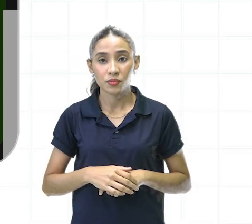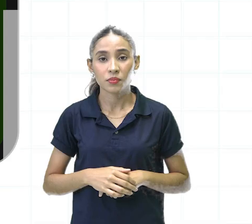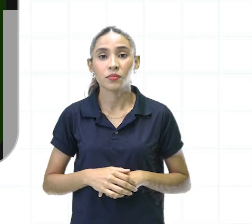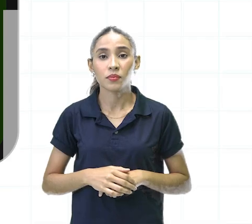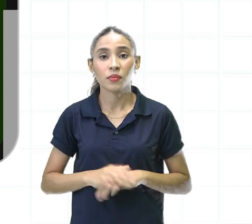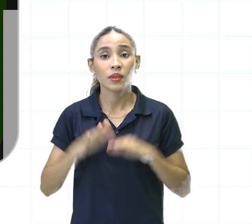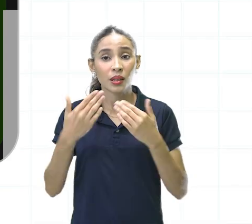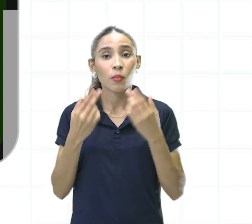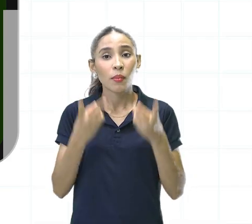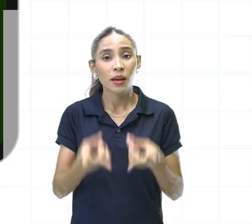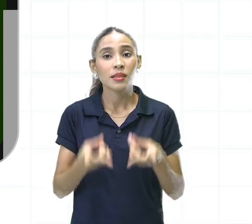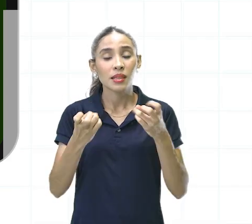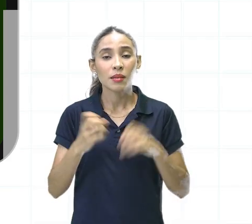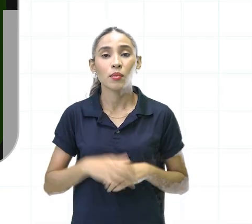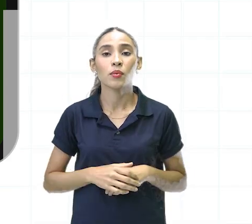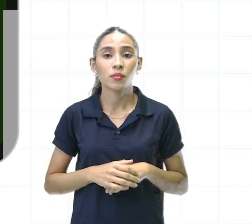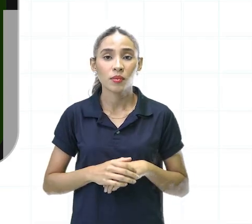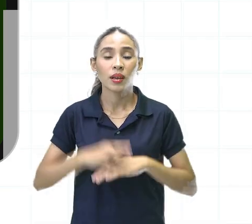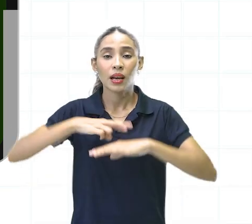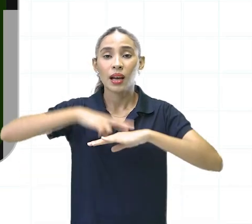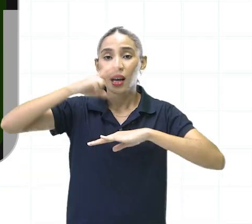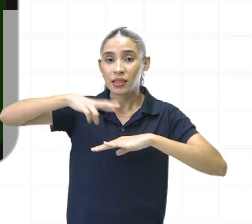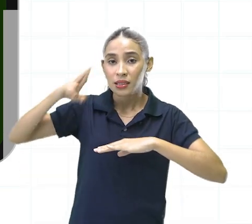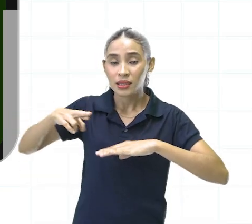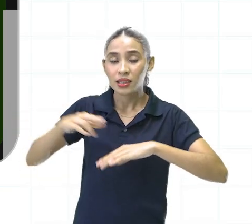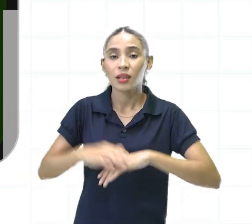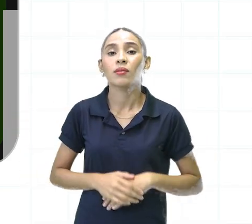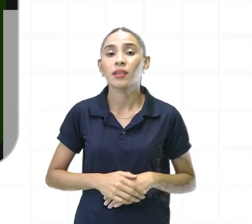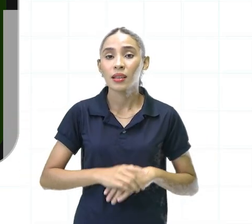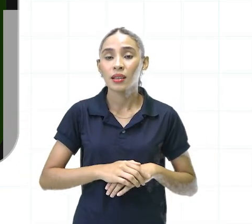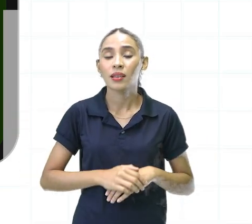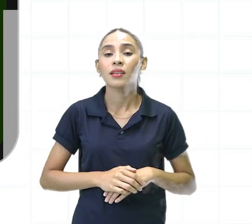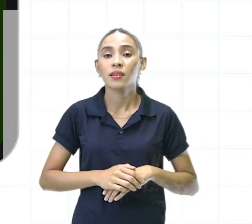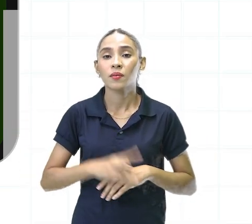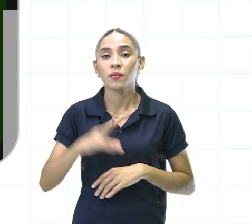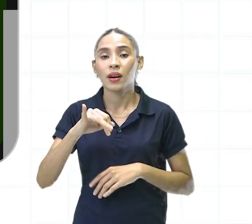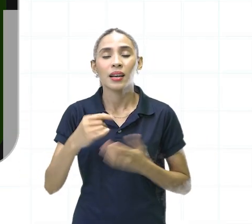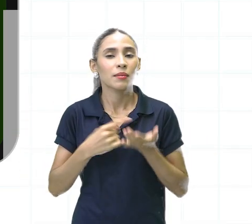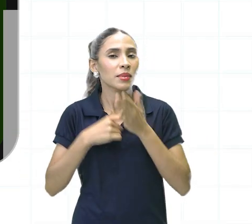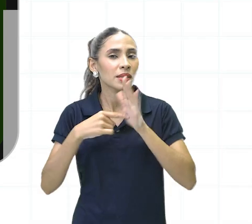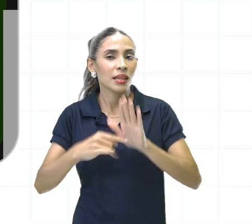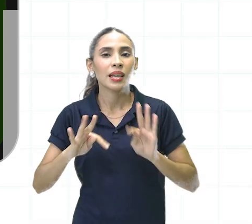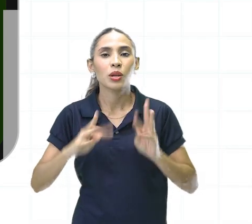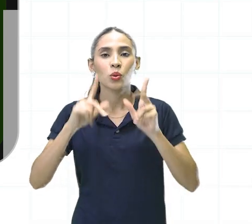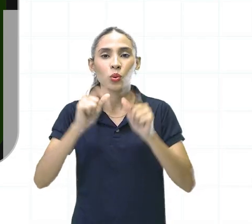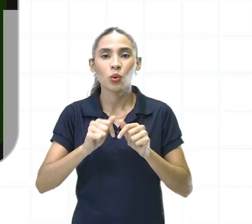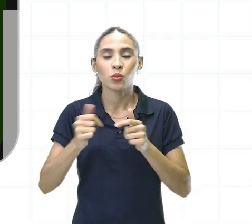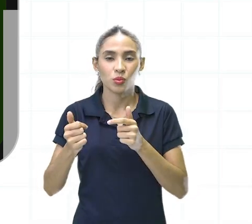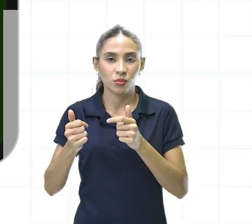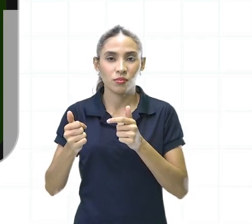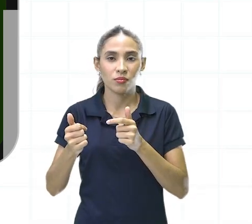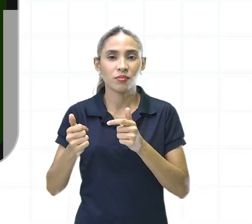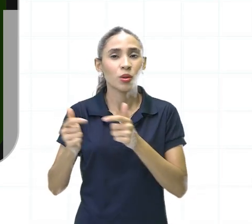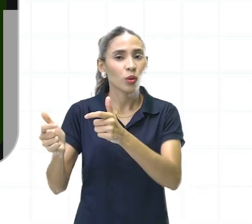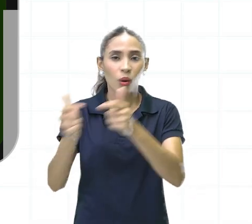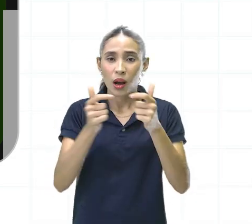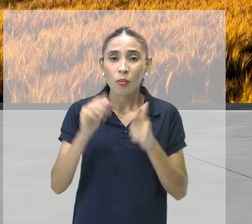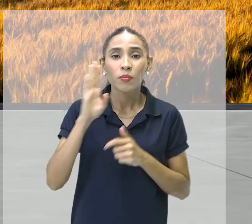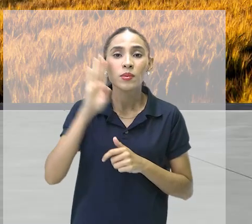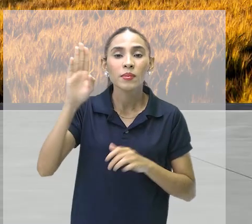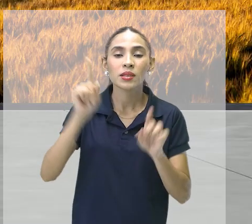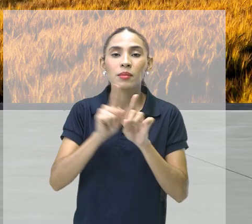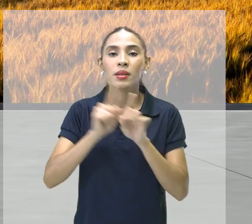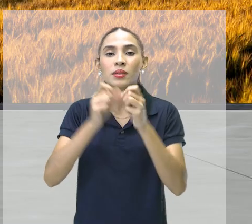pessoas Então, vejam aí como a radiação ela está em todos os lugares.